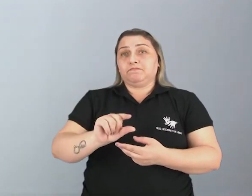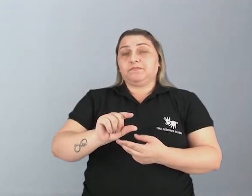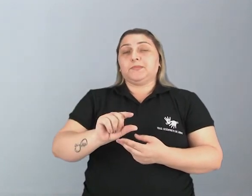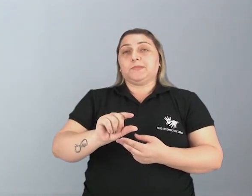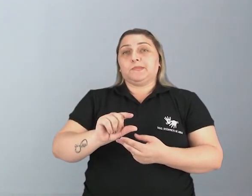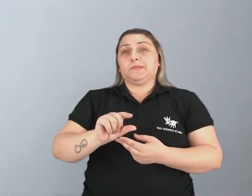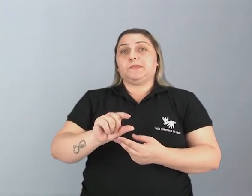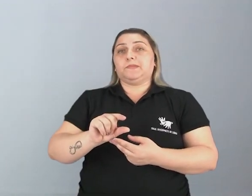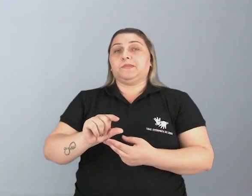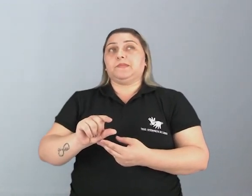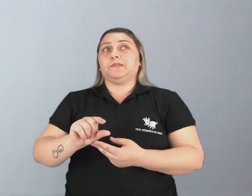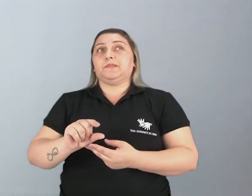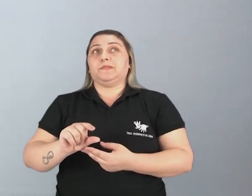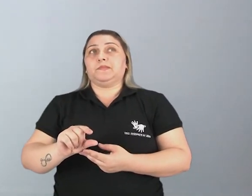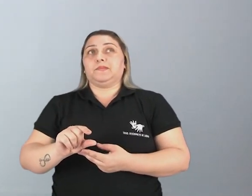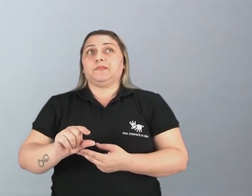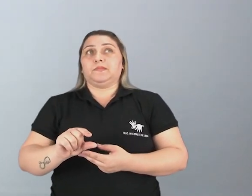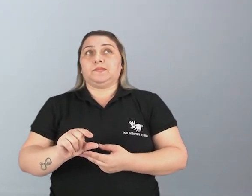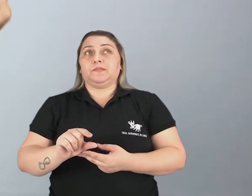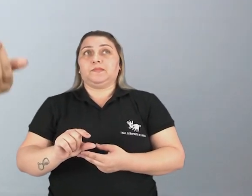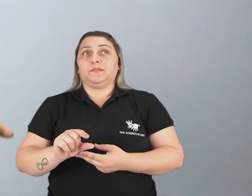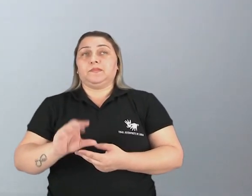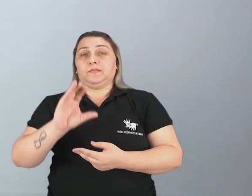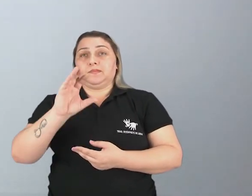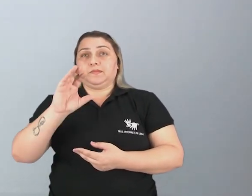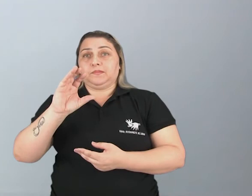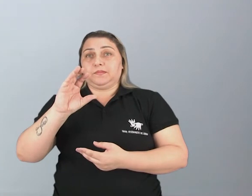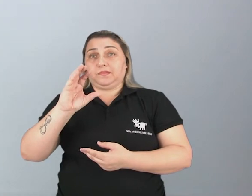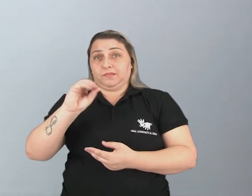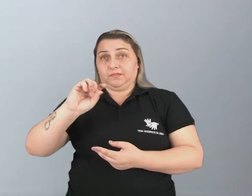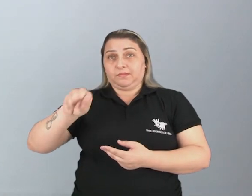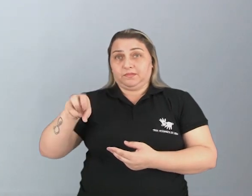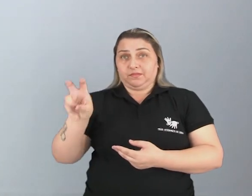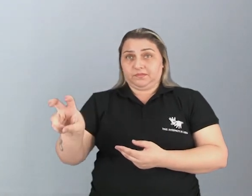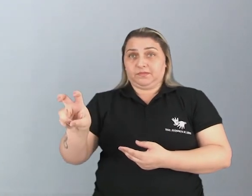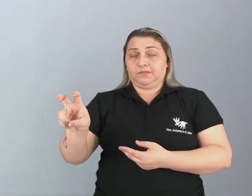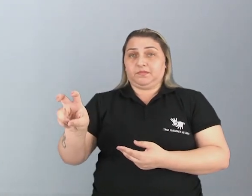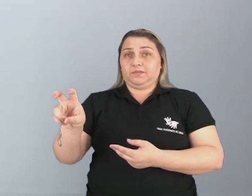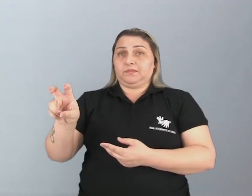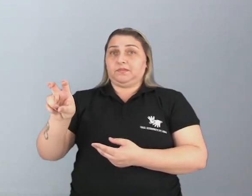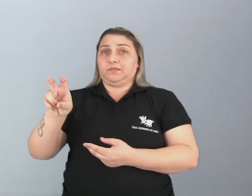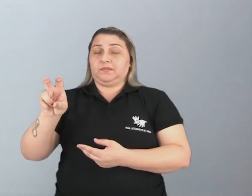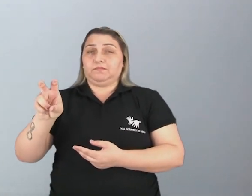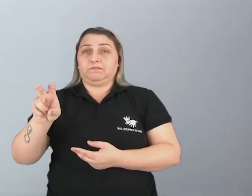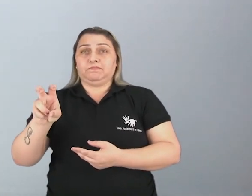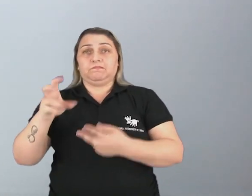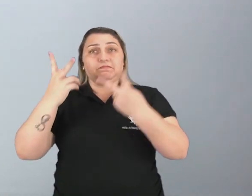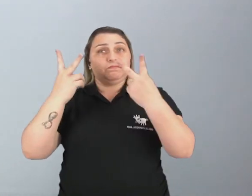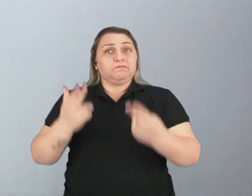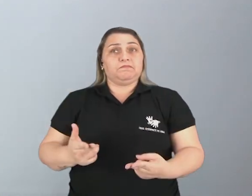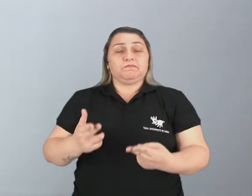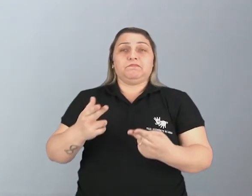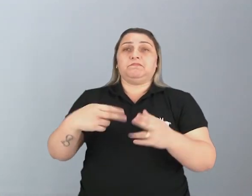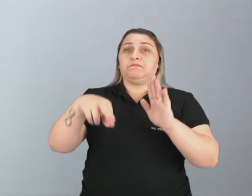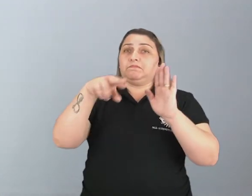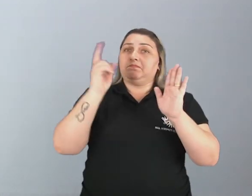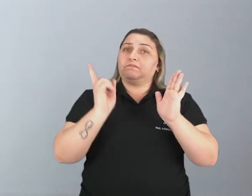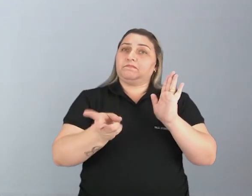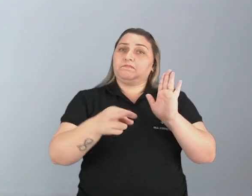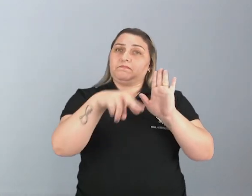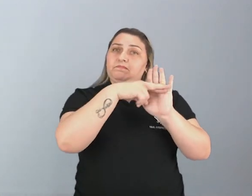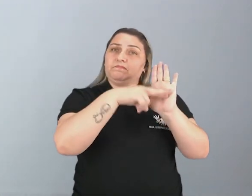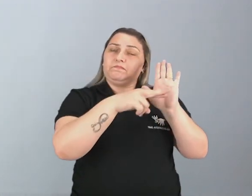que o 0,25 é menor do que o 0,5, né? Ele não obedece o mesmo critério